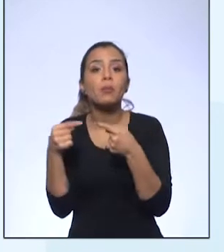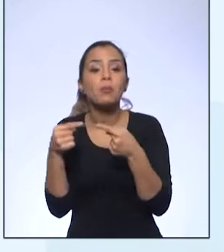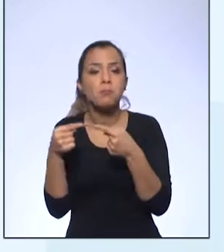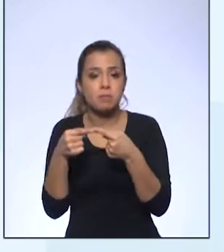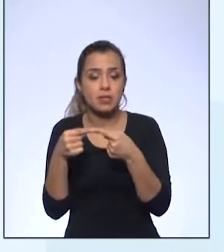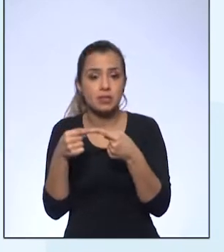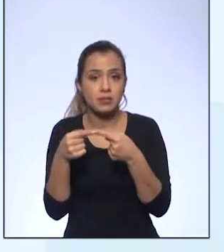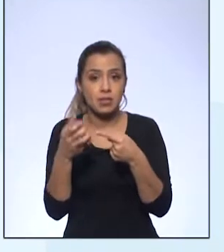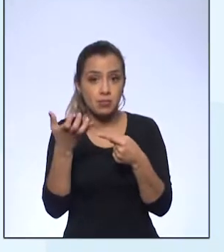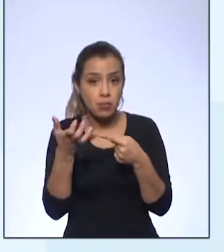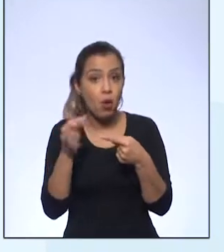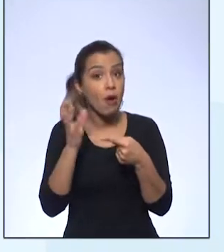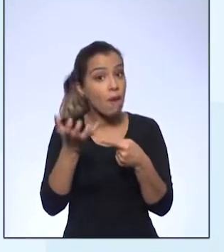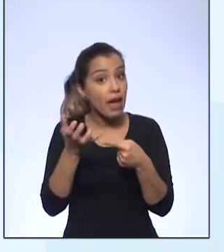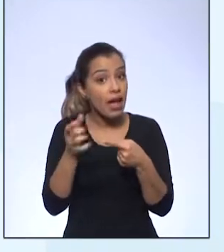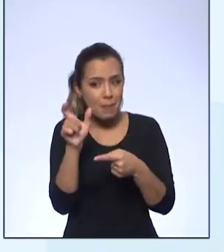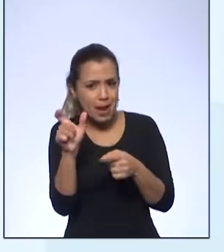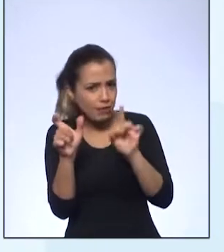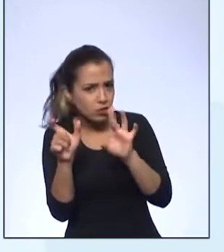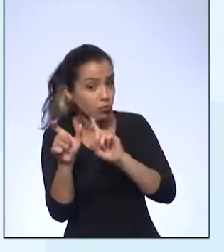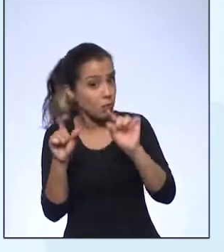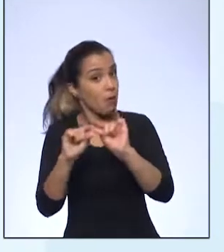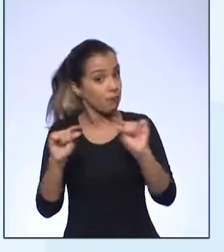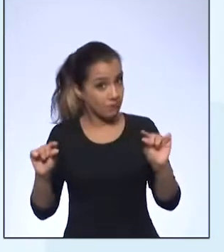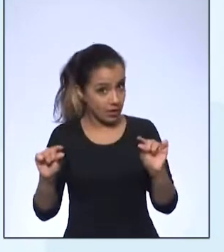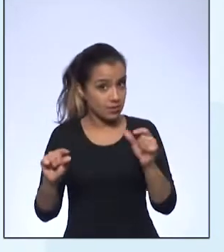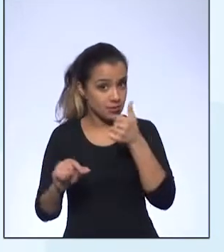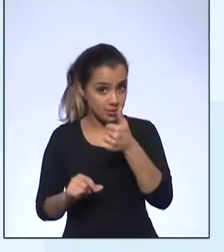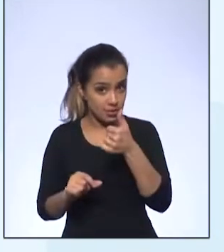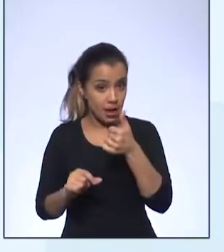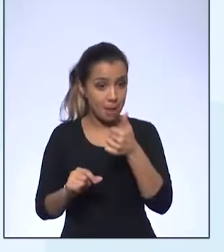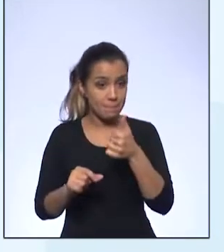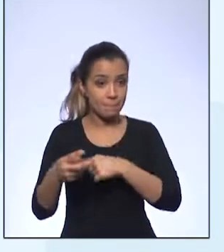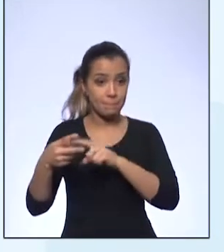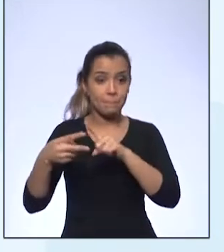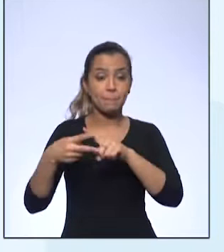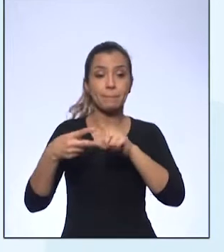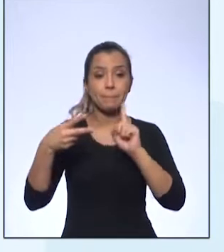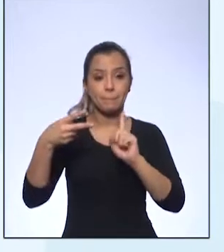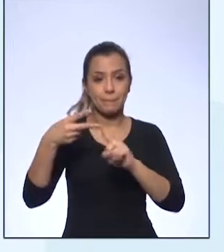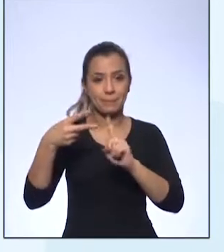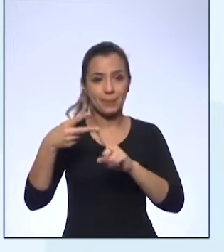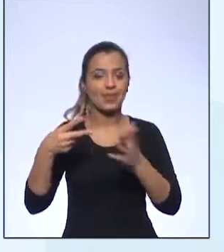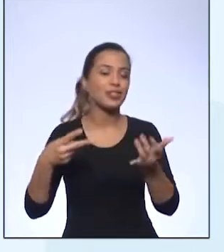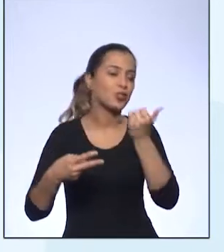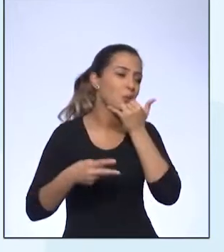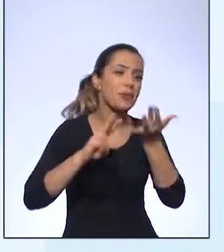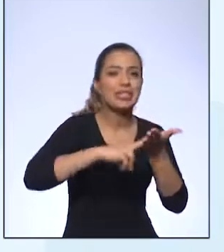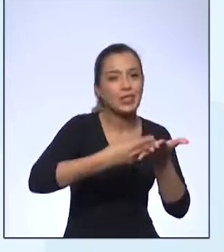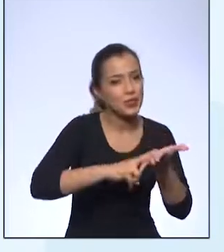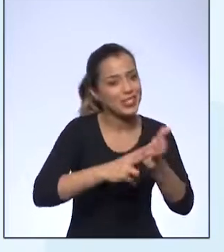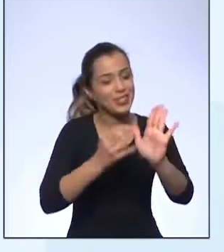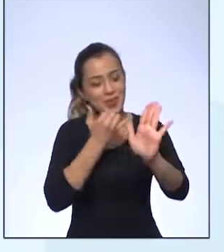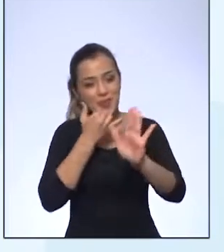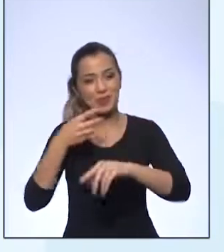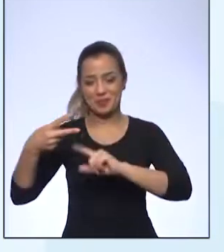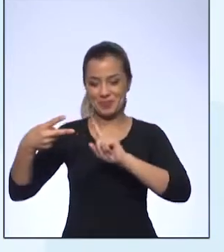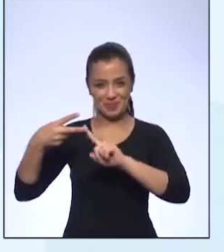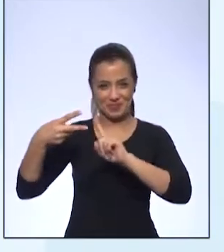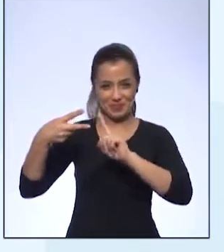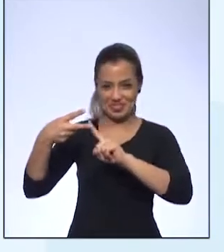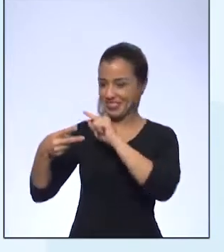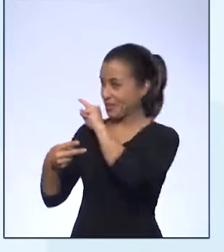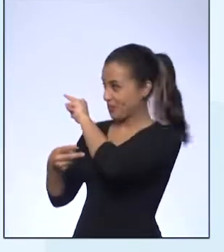a palavra, eu quero a frase inteira, certo? E depois baseado no vídeo. Está traduzindo, não pode traduzir. Based in